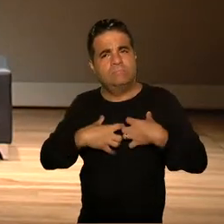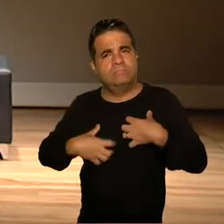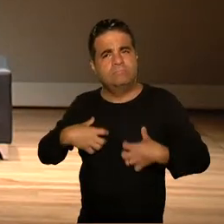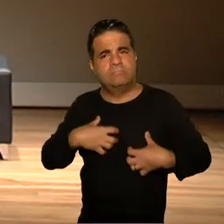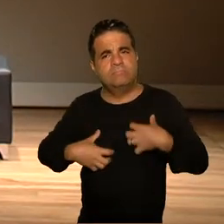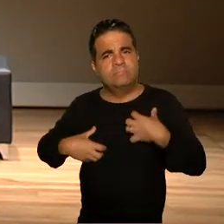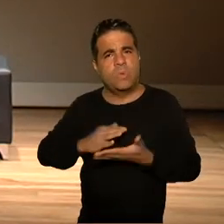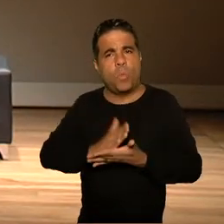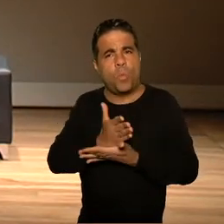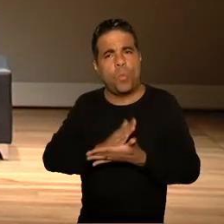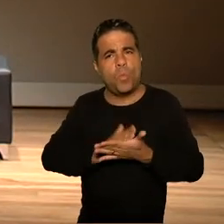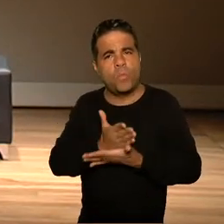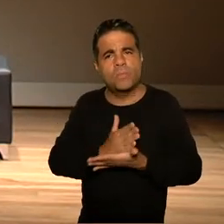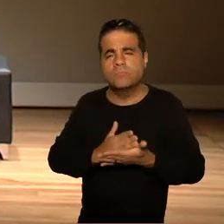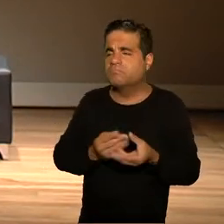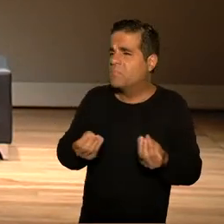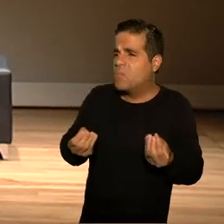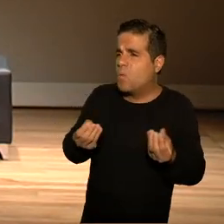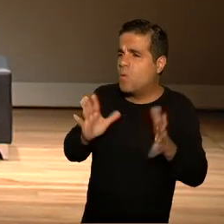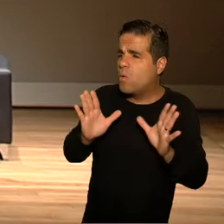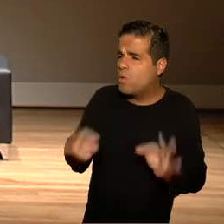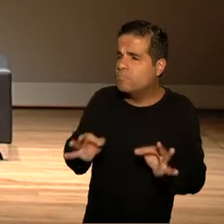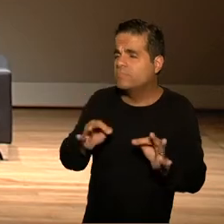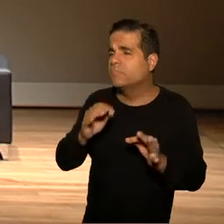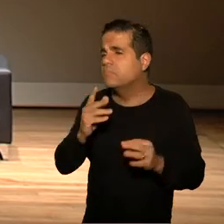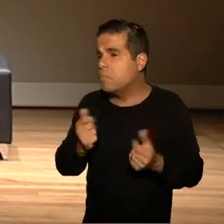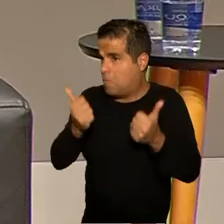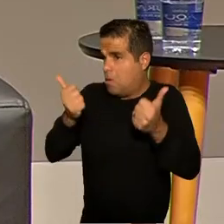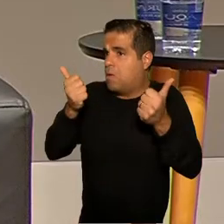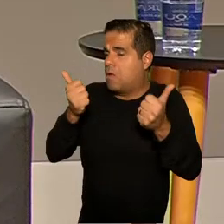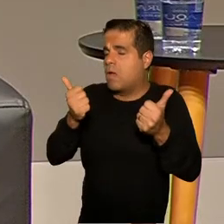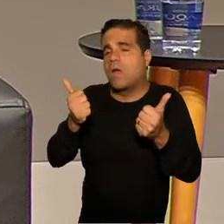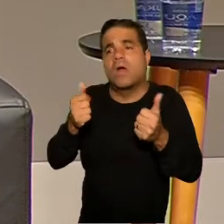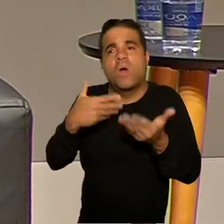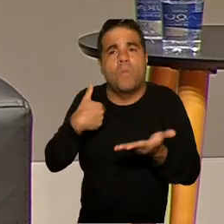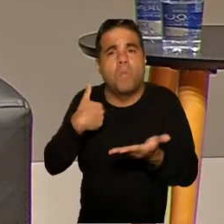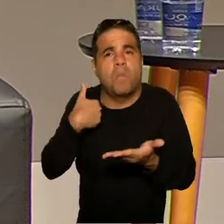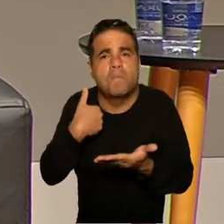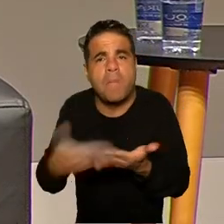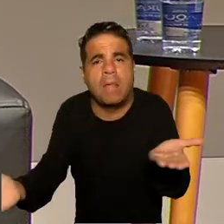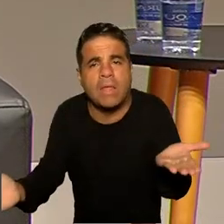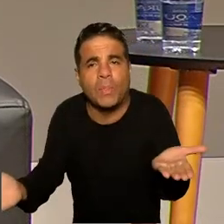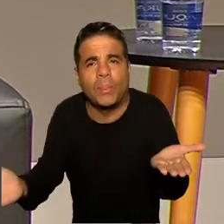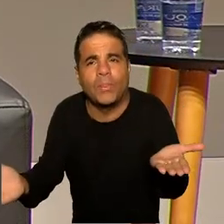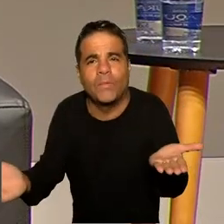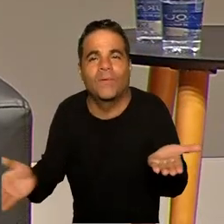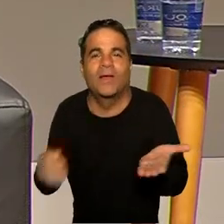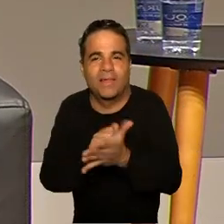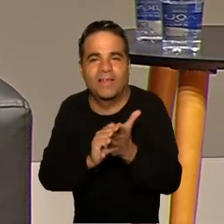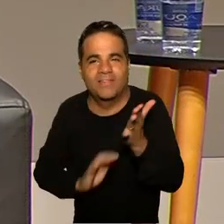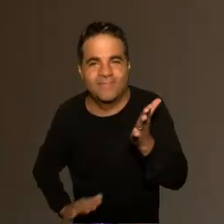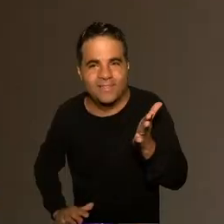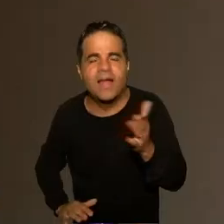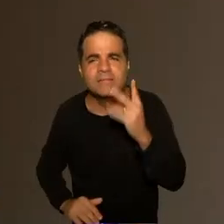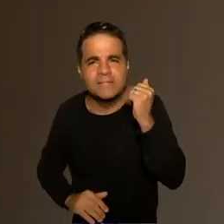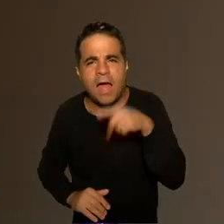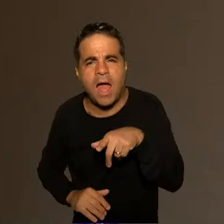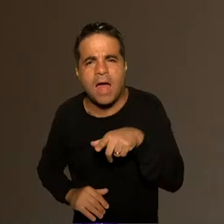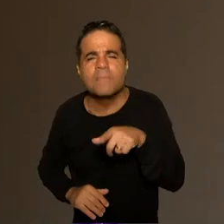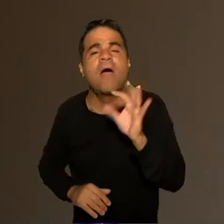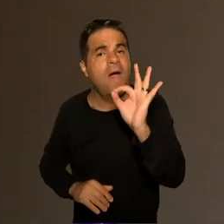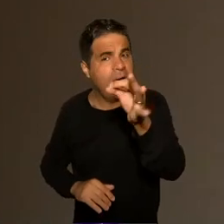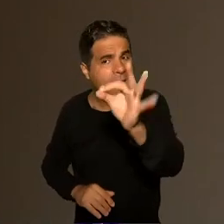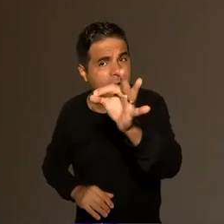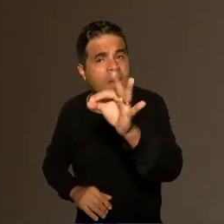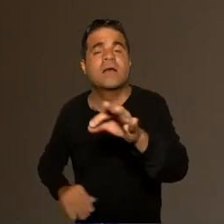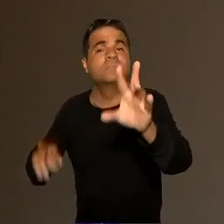com isso que não é convergente e ao mesmo tempo é tão rico até hoje está presente na minha atividade bom e é